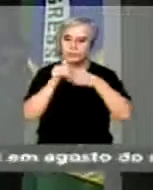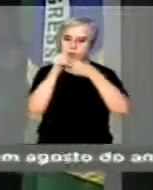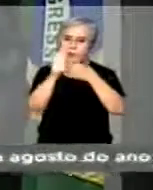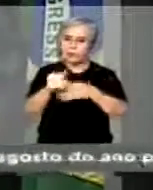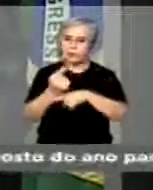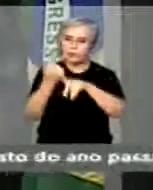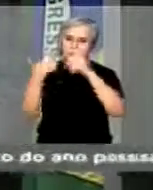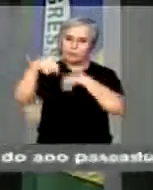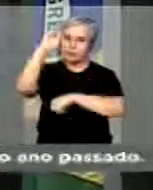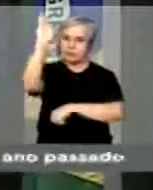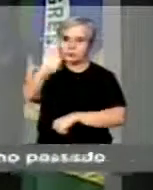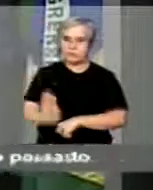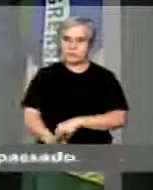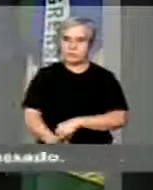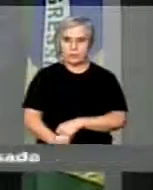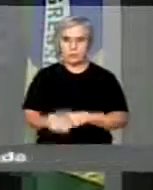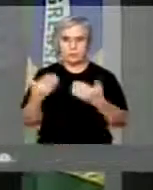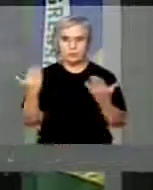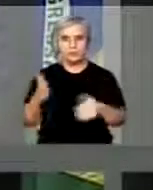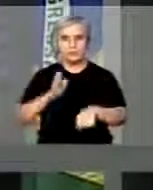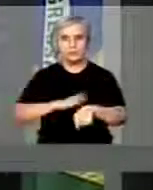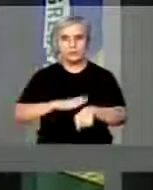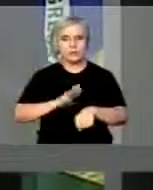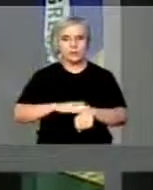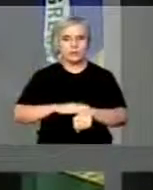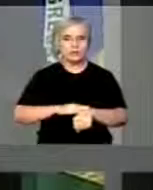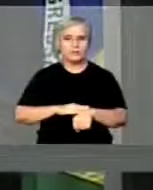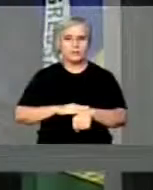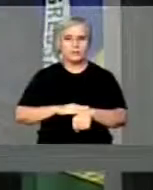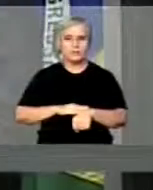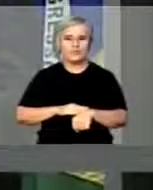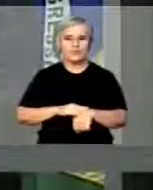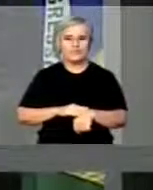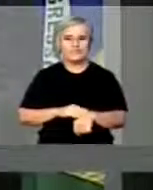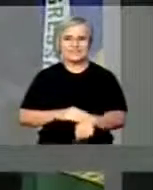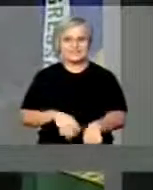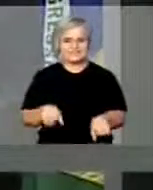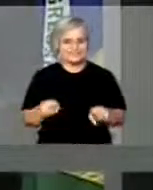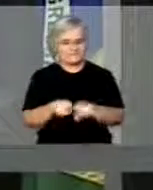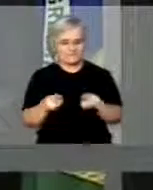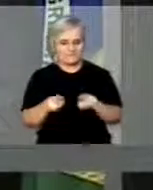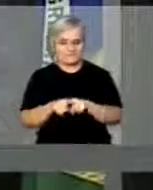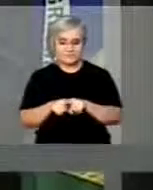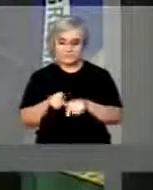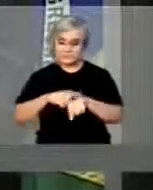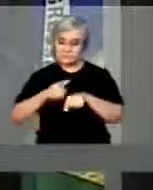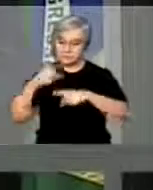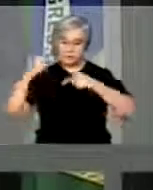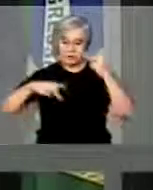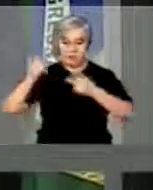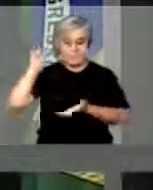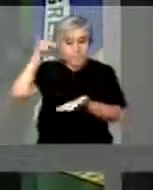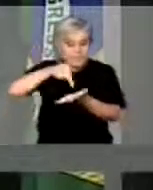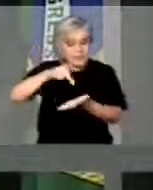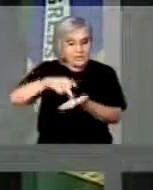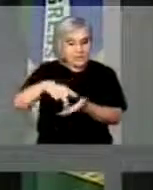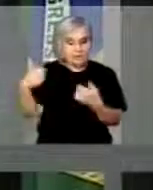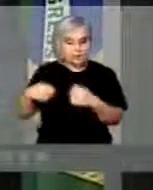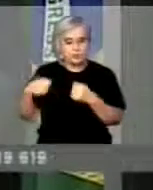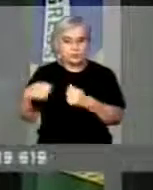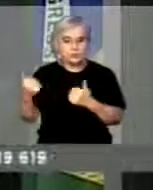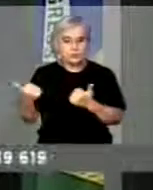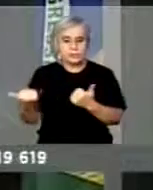senhores deputados. Esse é o momento em que o realismo na economia e na política deve dar lugar